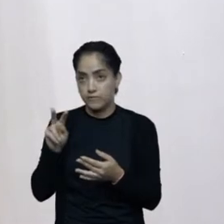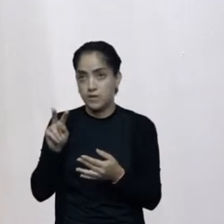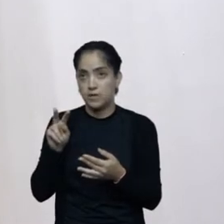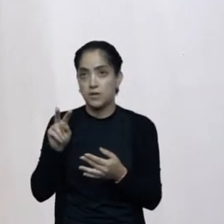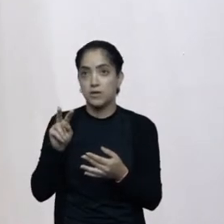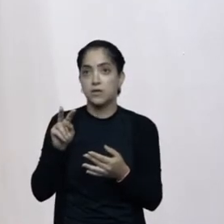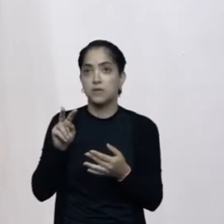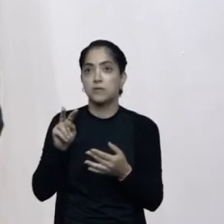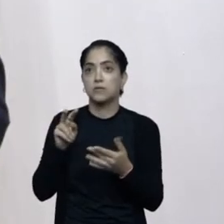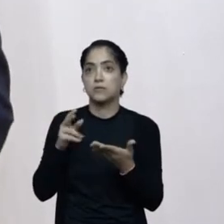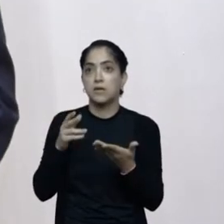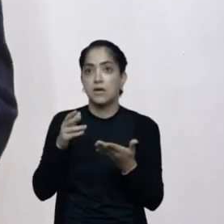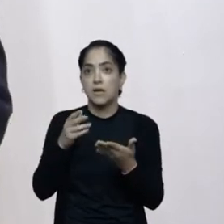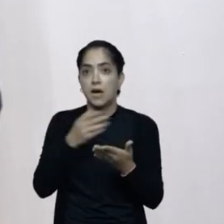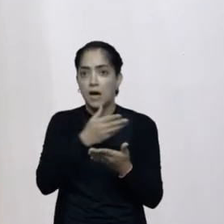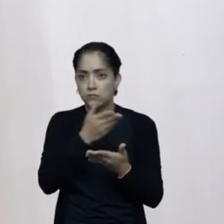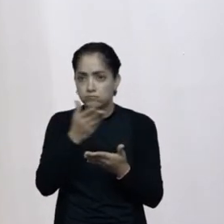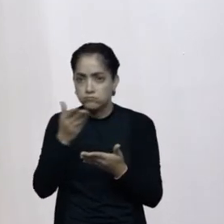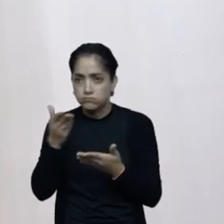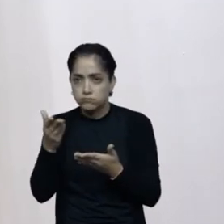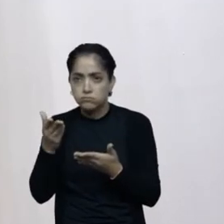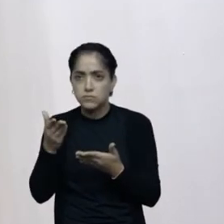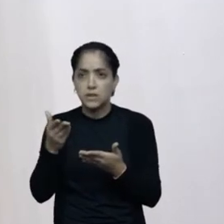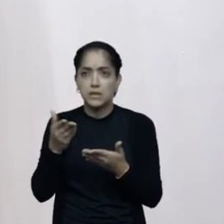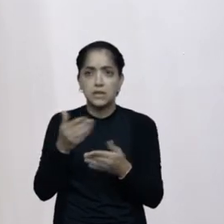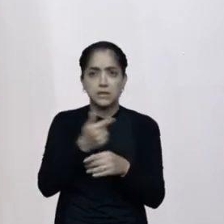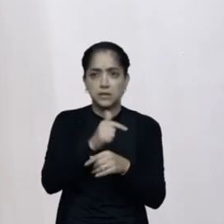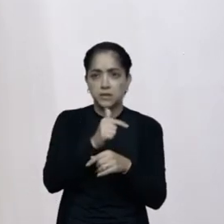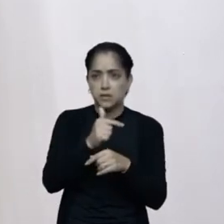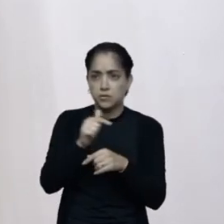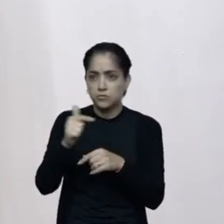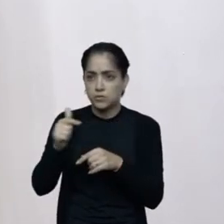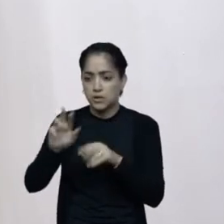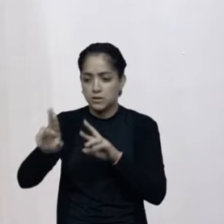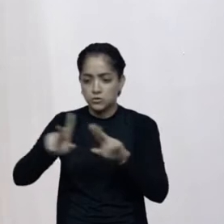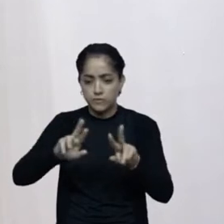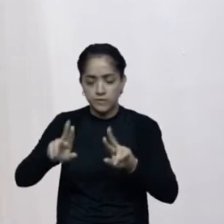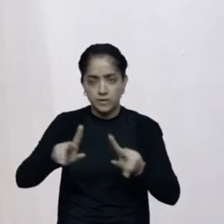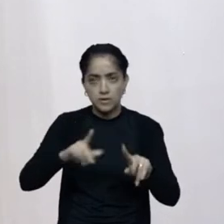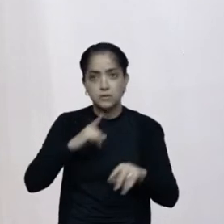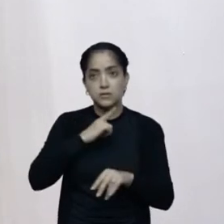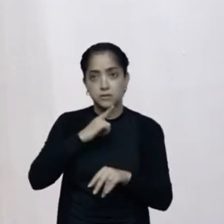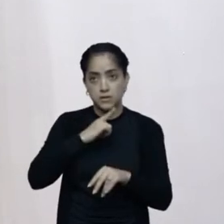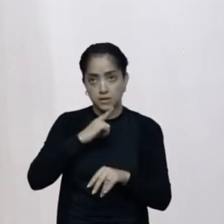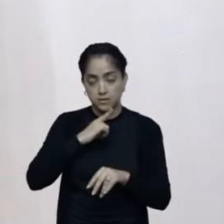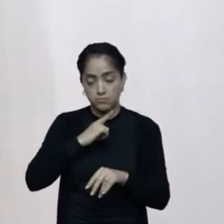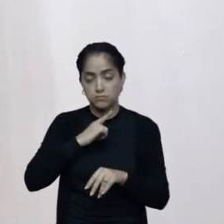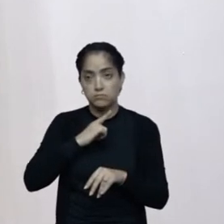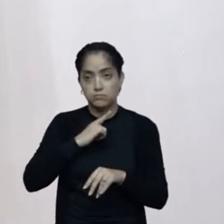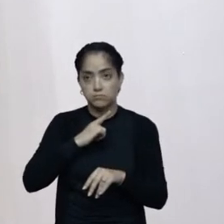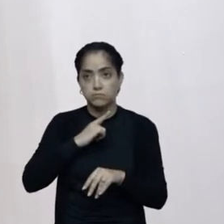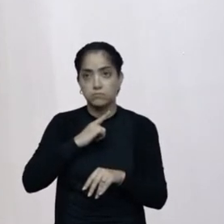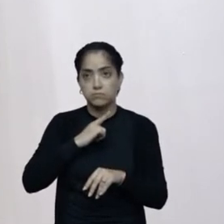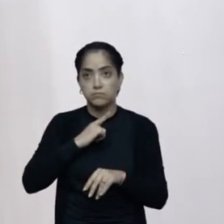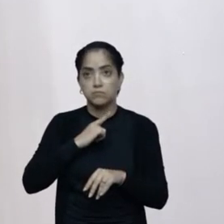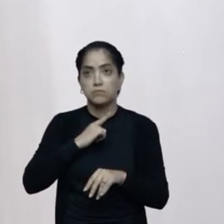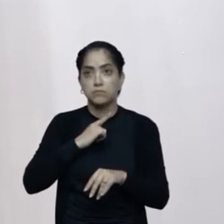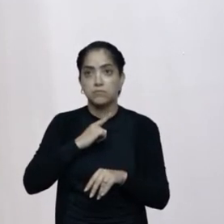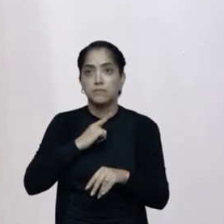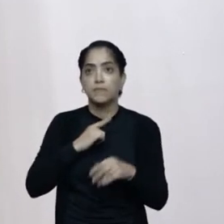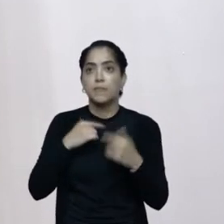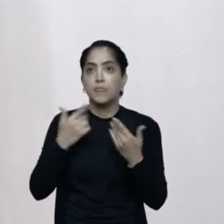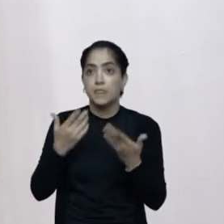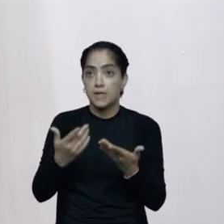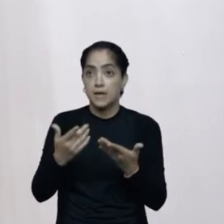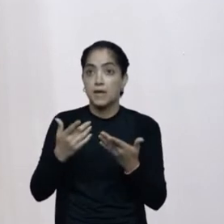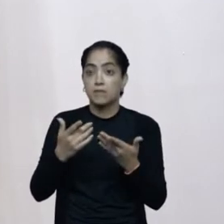cisnes brancos que não existam cisnes negros, né, de outra cor. Por quê? Porque é